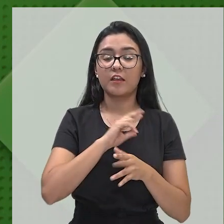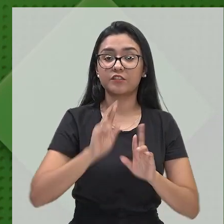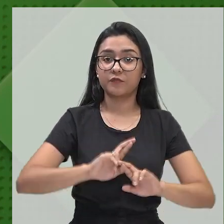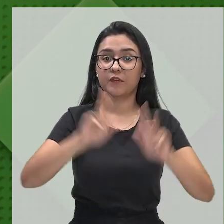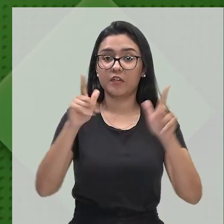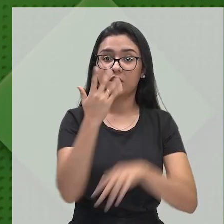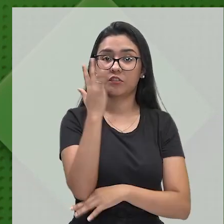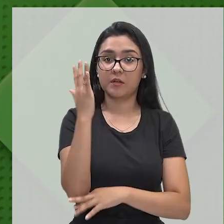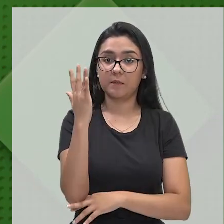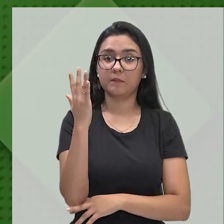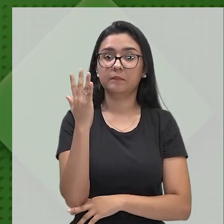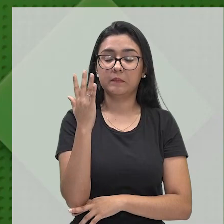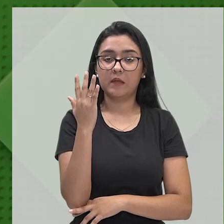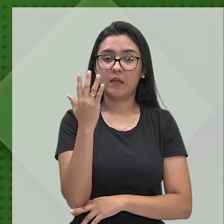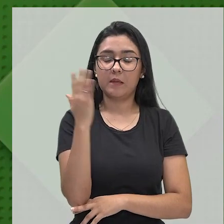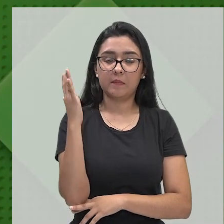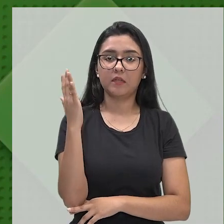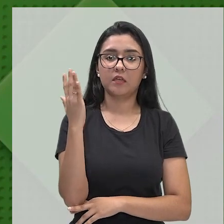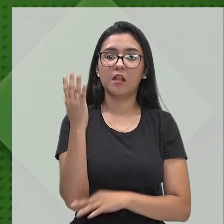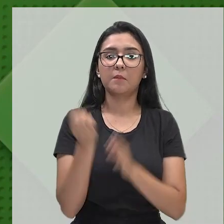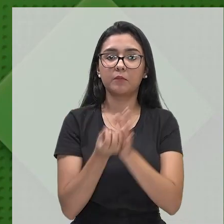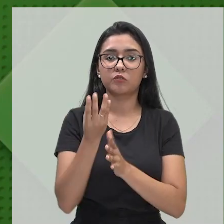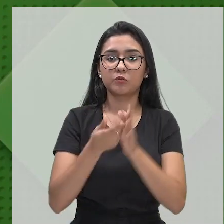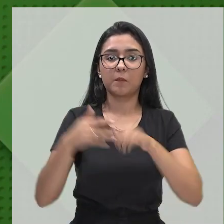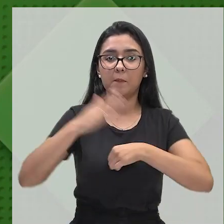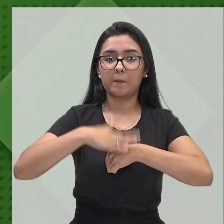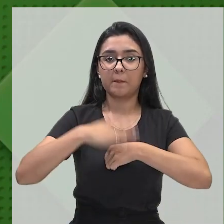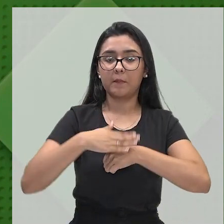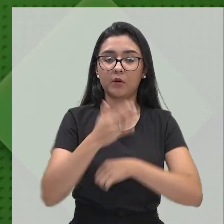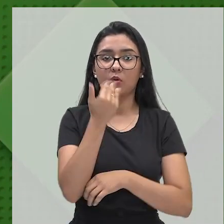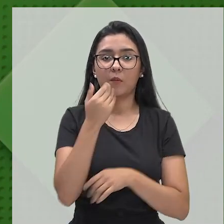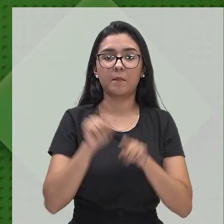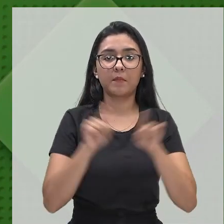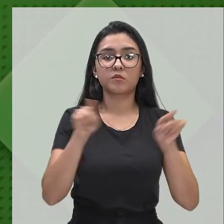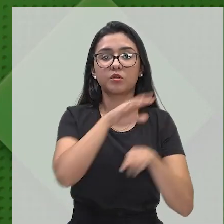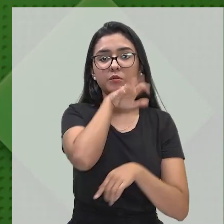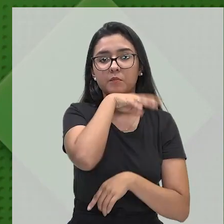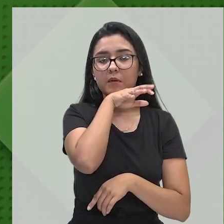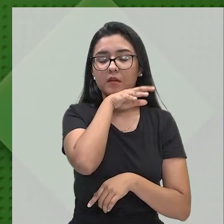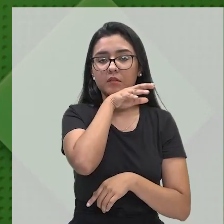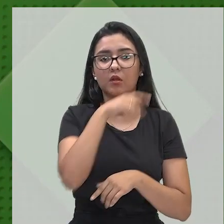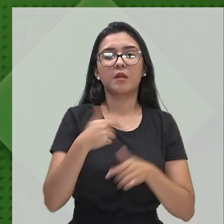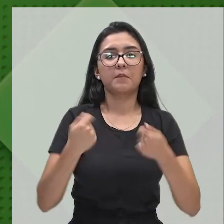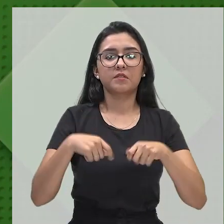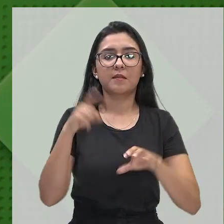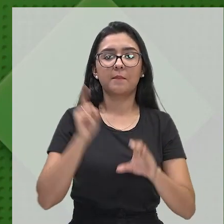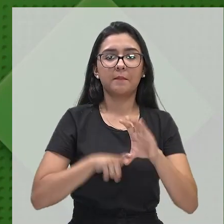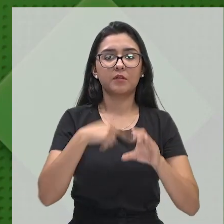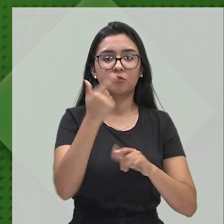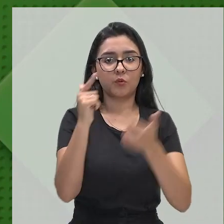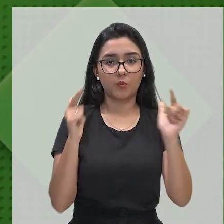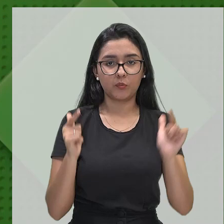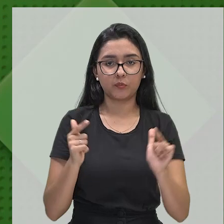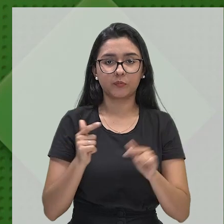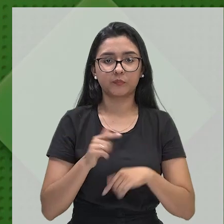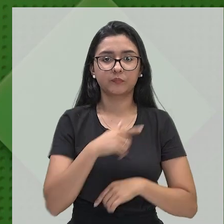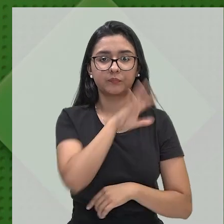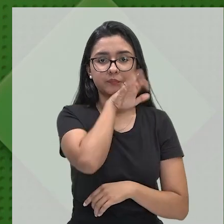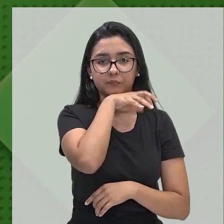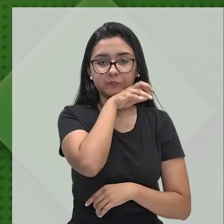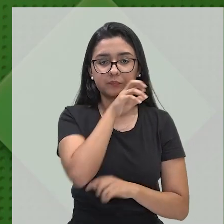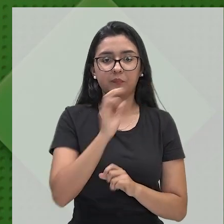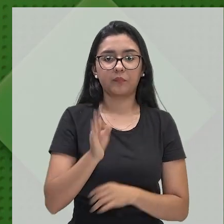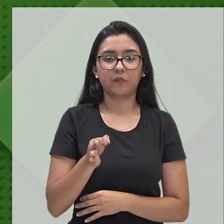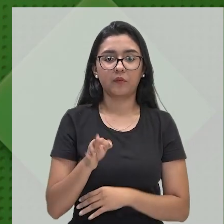das plantas, que produzem o seu próprio alimento, né, mas os animais não, e os invertebrados da mesma forma também são heterótrofos,